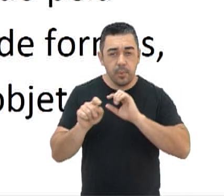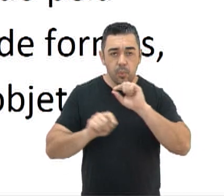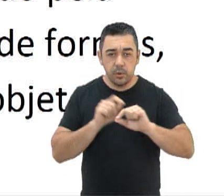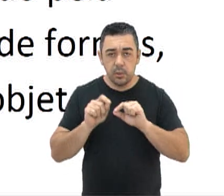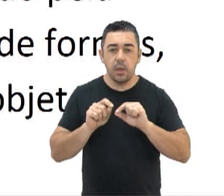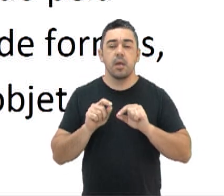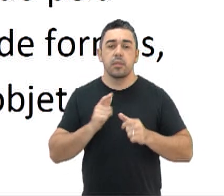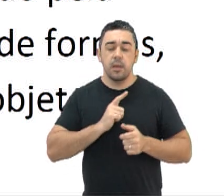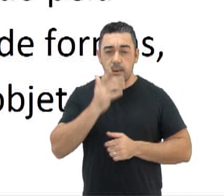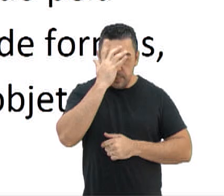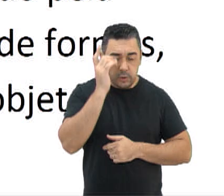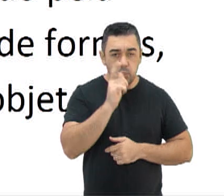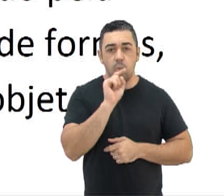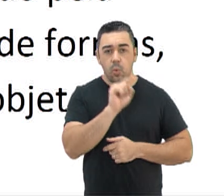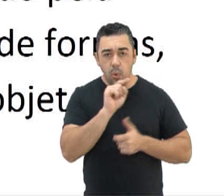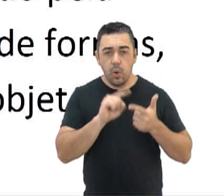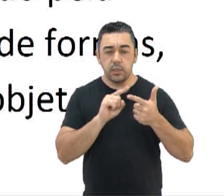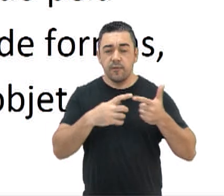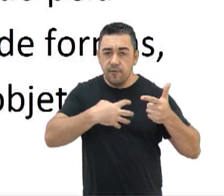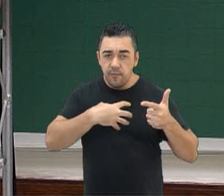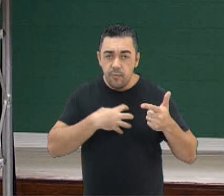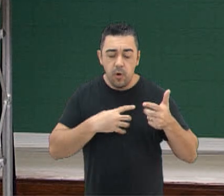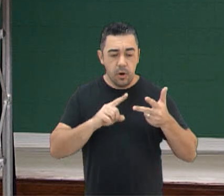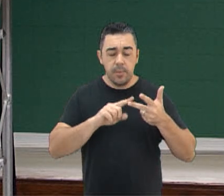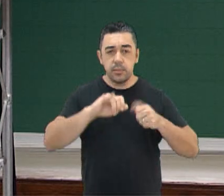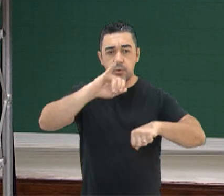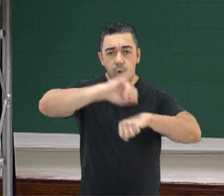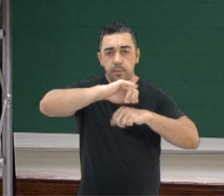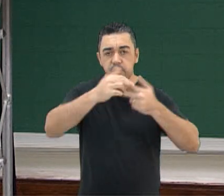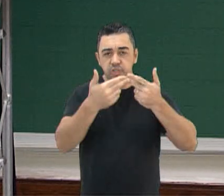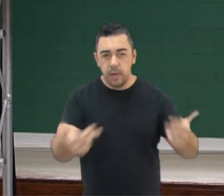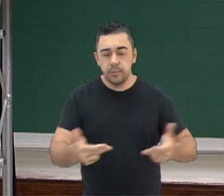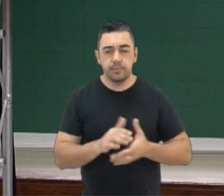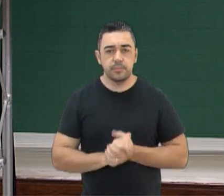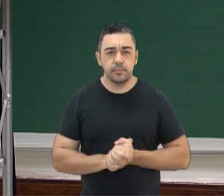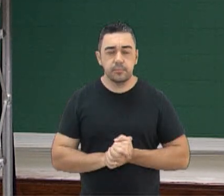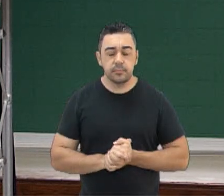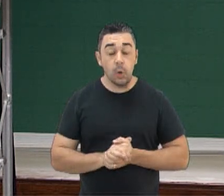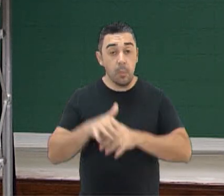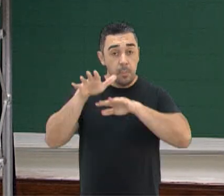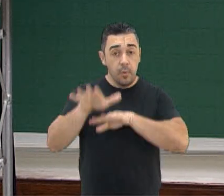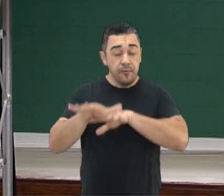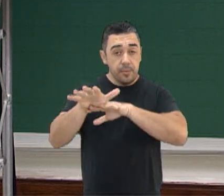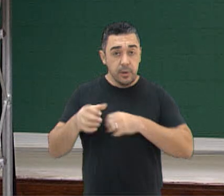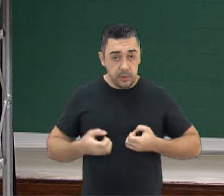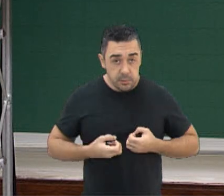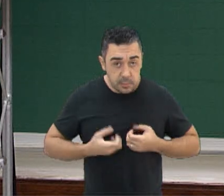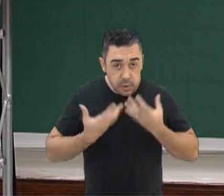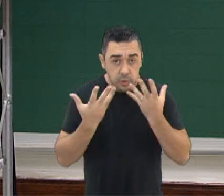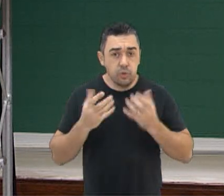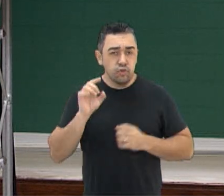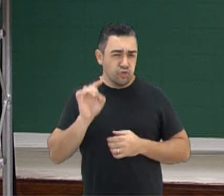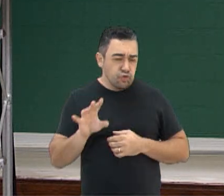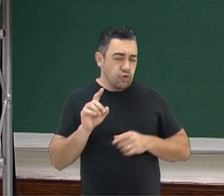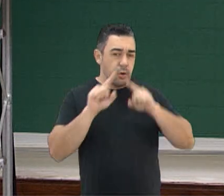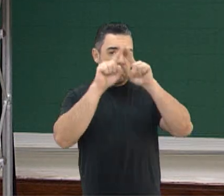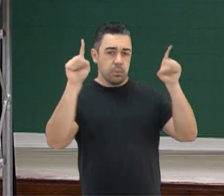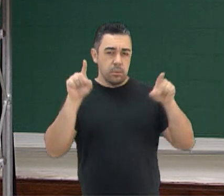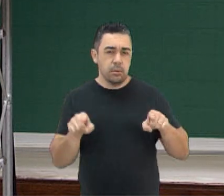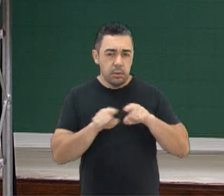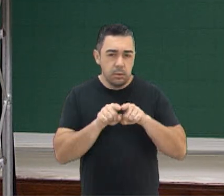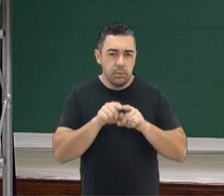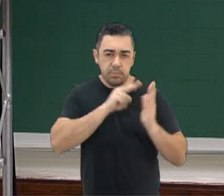formas, pessoas e objetos. O expressionismo não ficou somente nas telas,